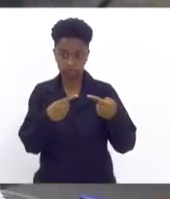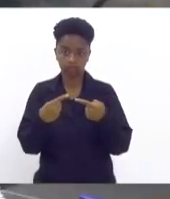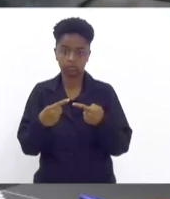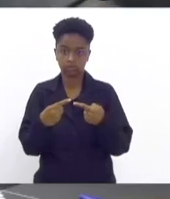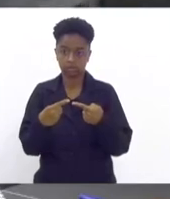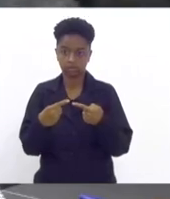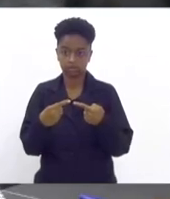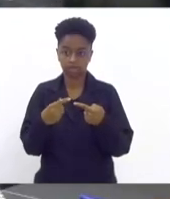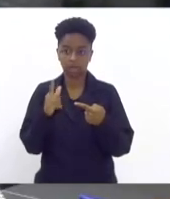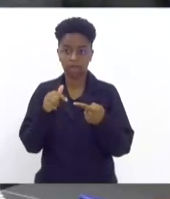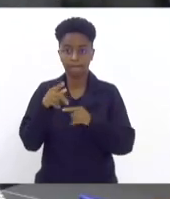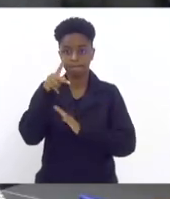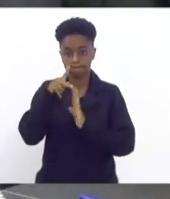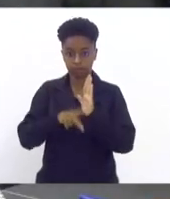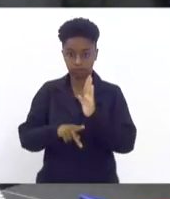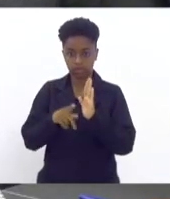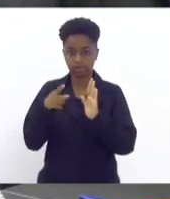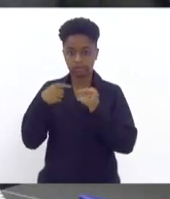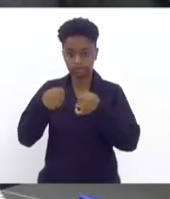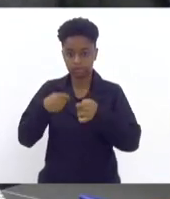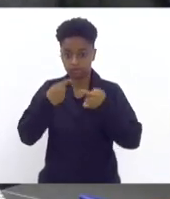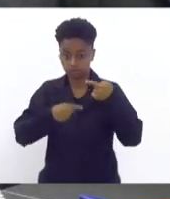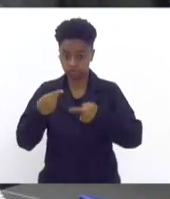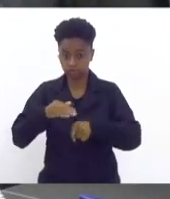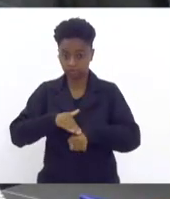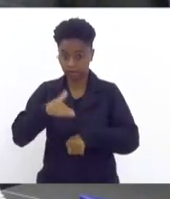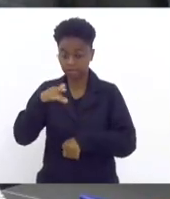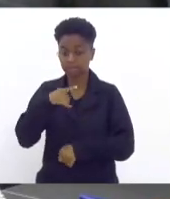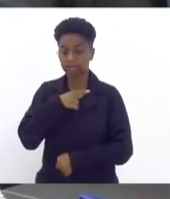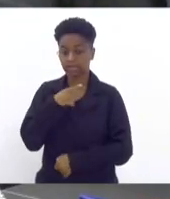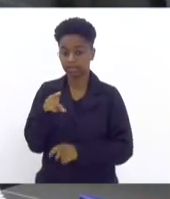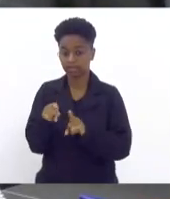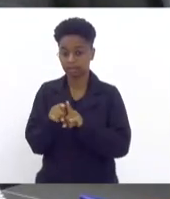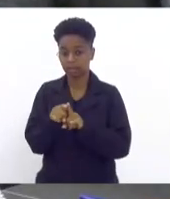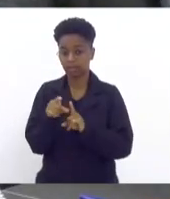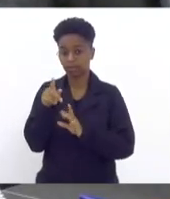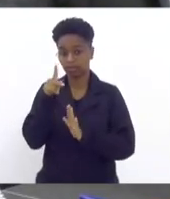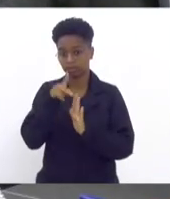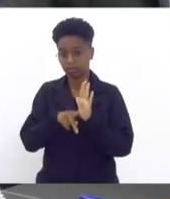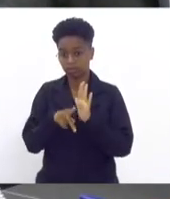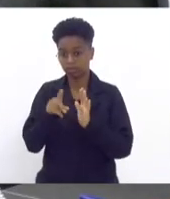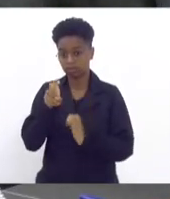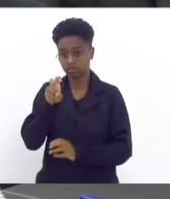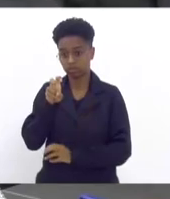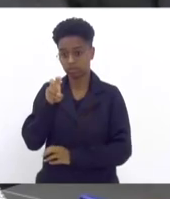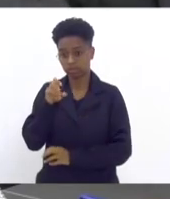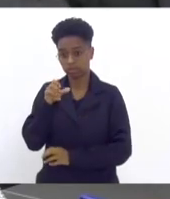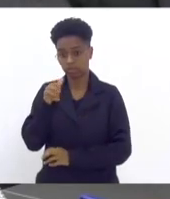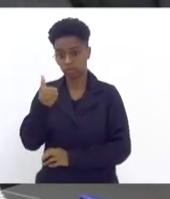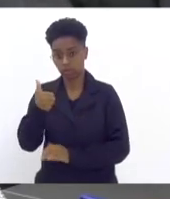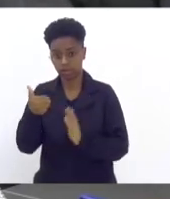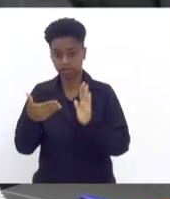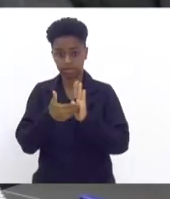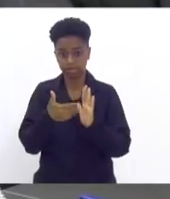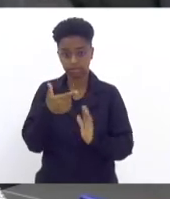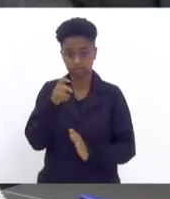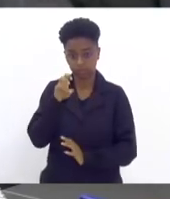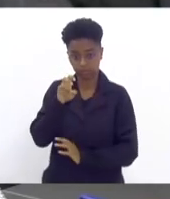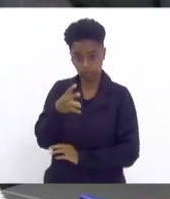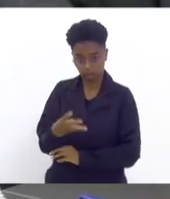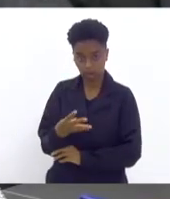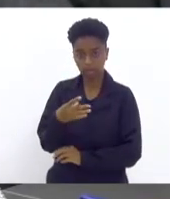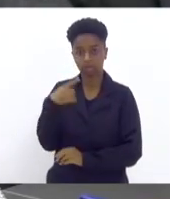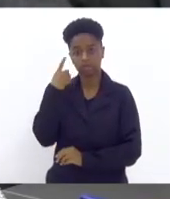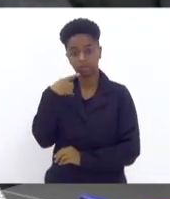são, consequentemente, os projetos com maior discussão, estão o projeto do 51 ao 54 do deputado